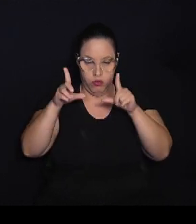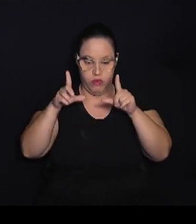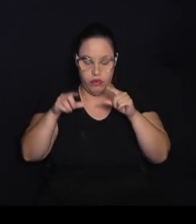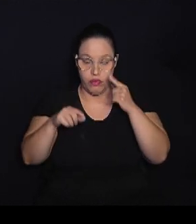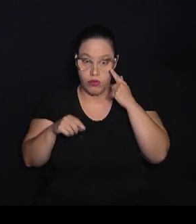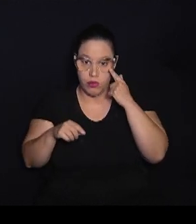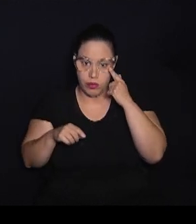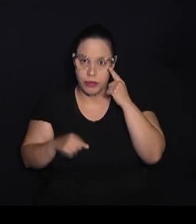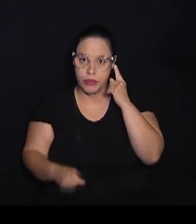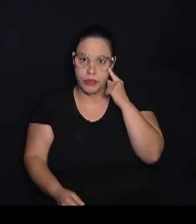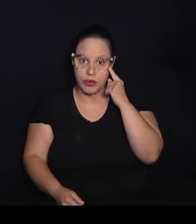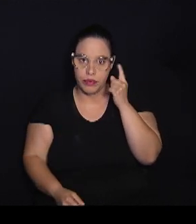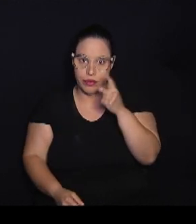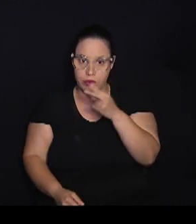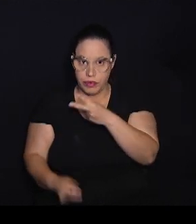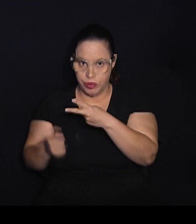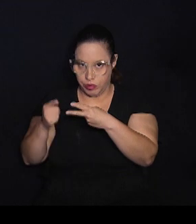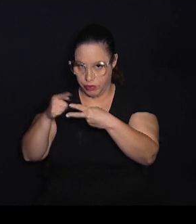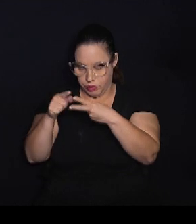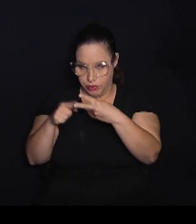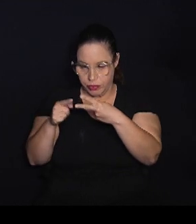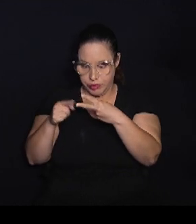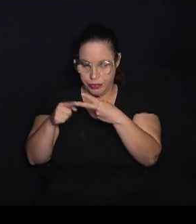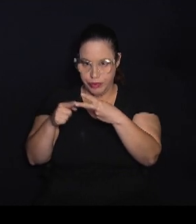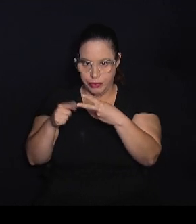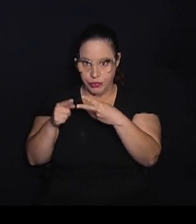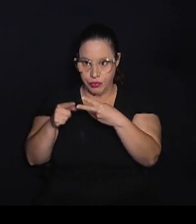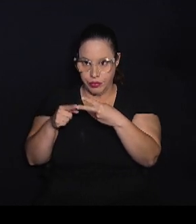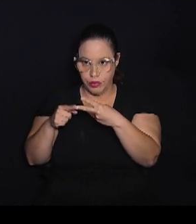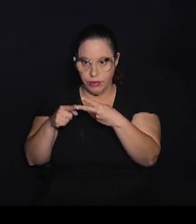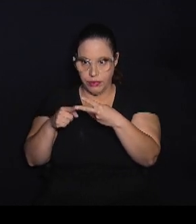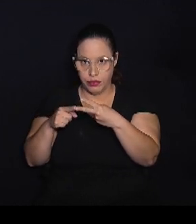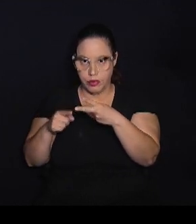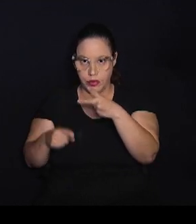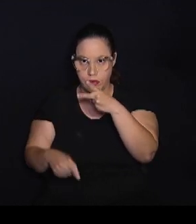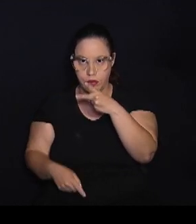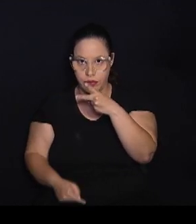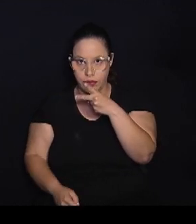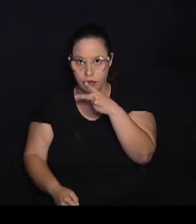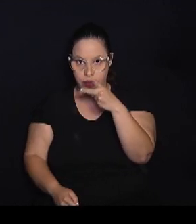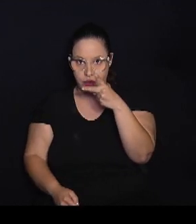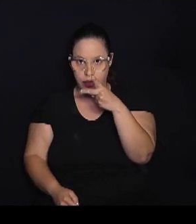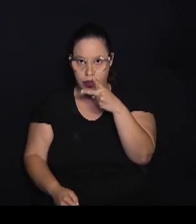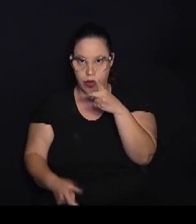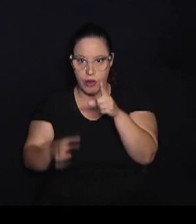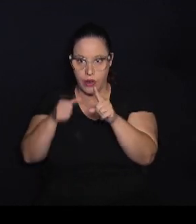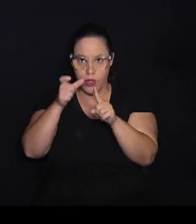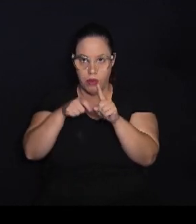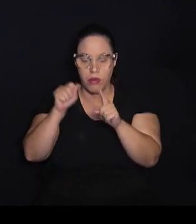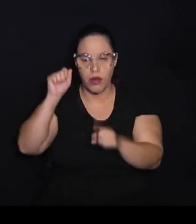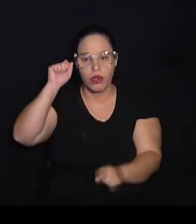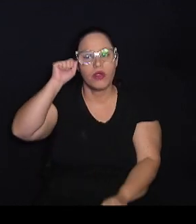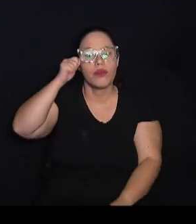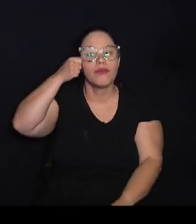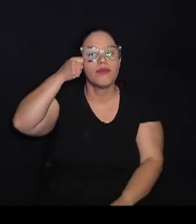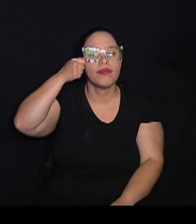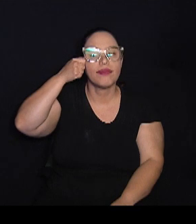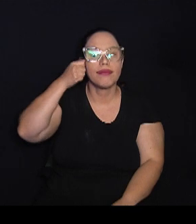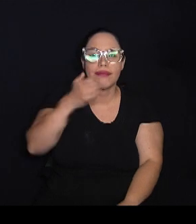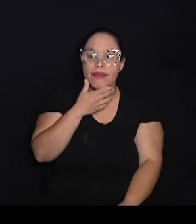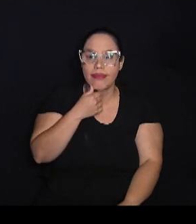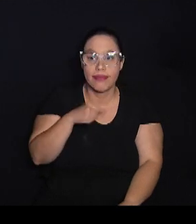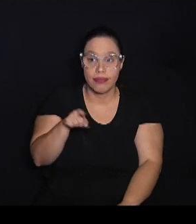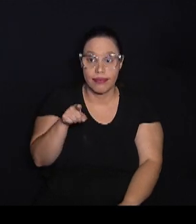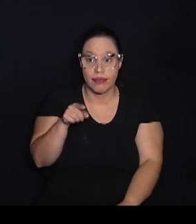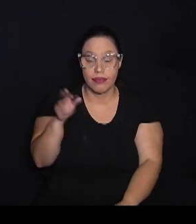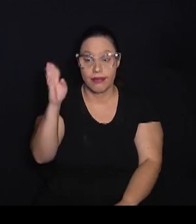ali no segundo do quadrinho que tá aparecendo na tela tem um personagem negro né E esse aí é um primeiro personagem negro a aparecer num quadrinho também